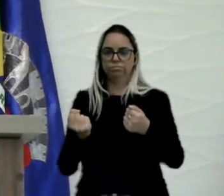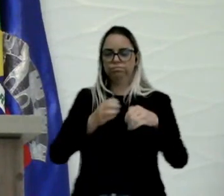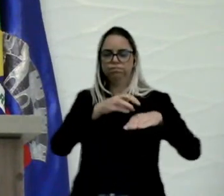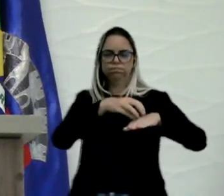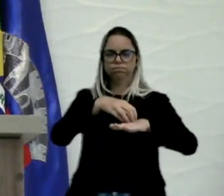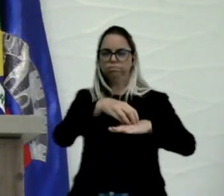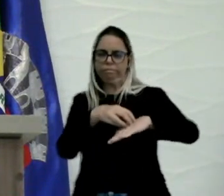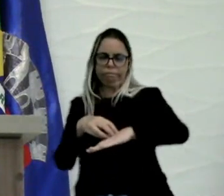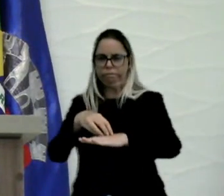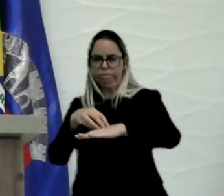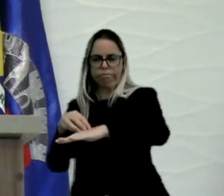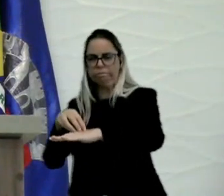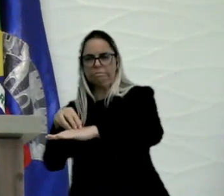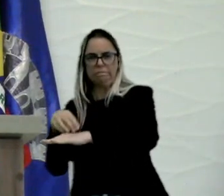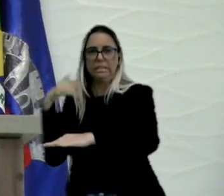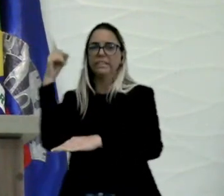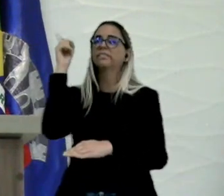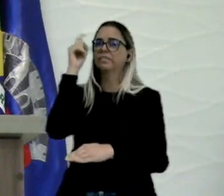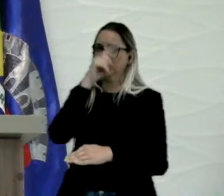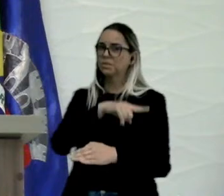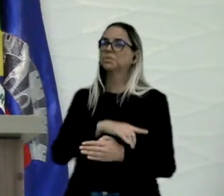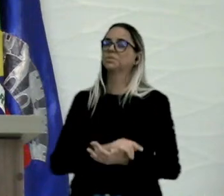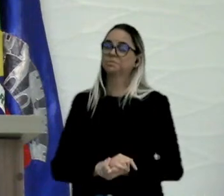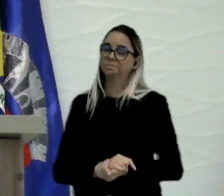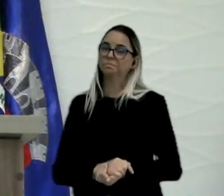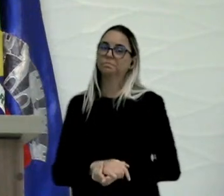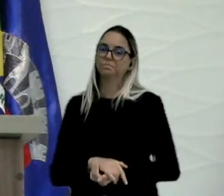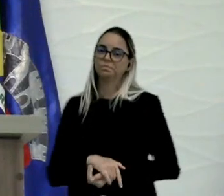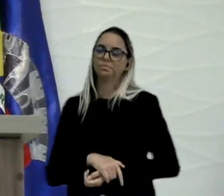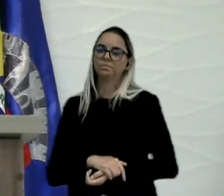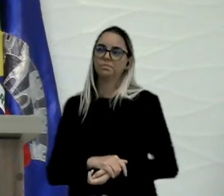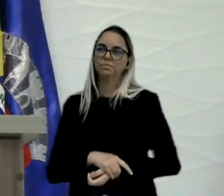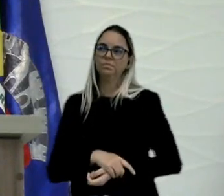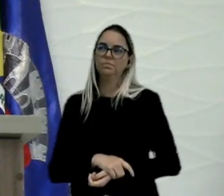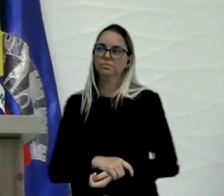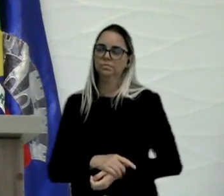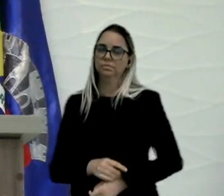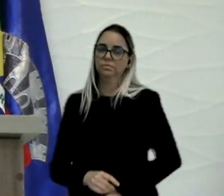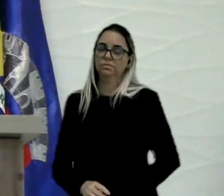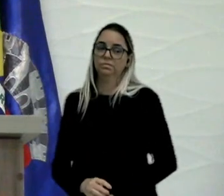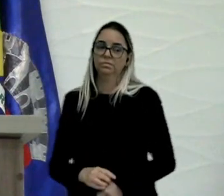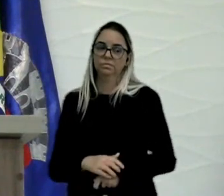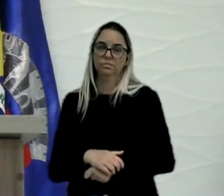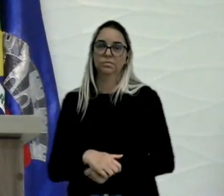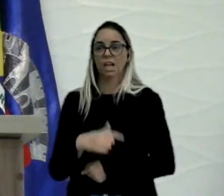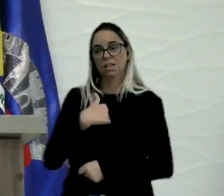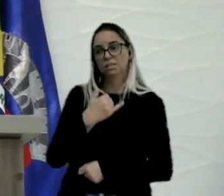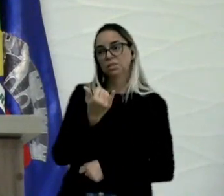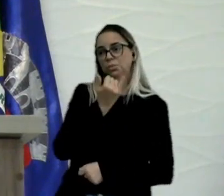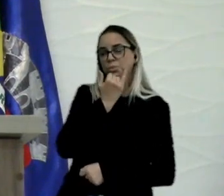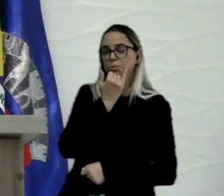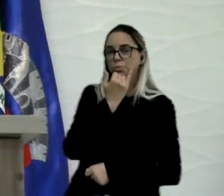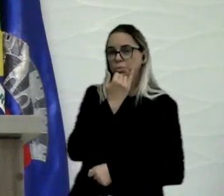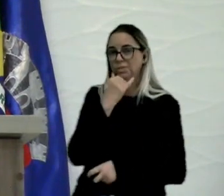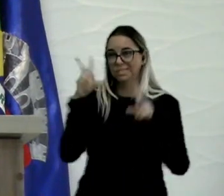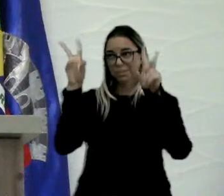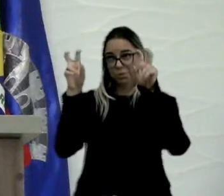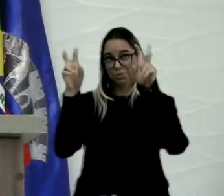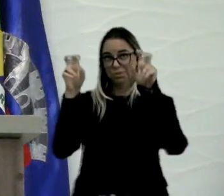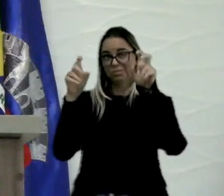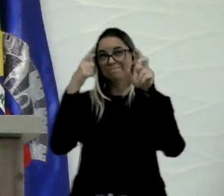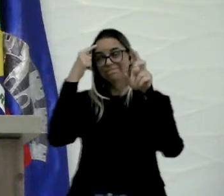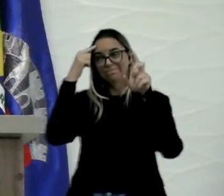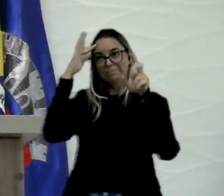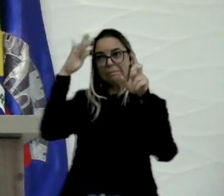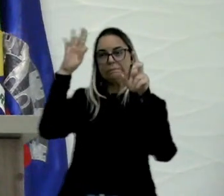agonia é uma agonia e eu peço até desculpa que eu entrei em outro assunto e não